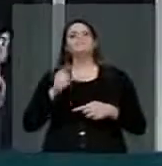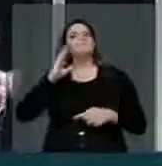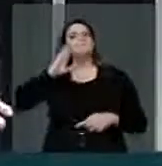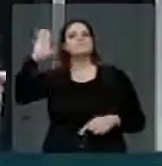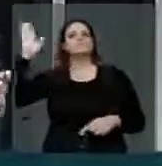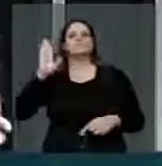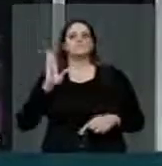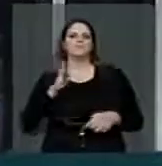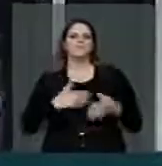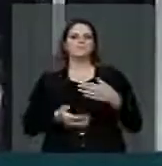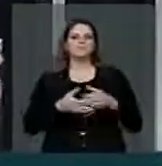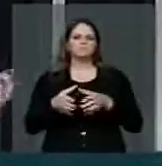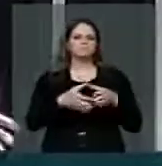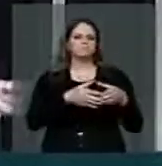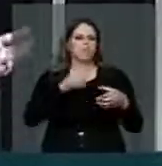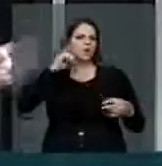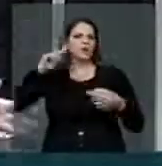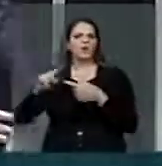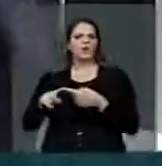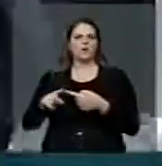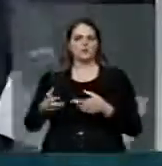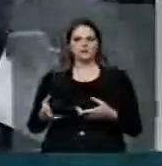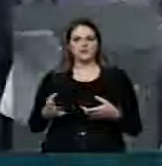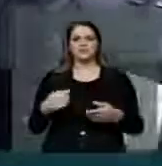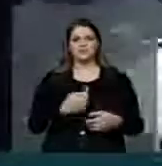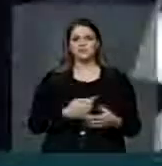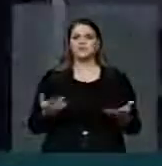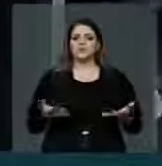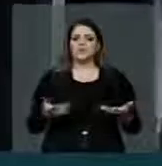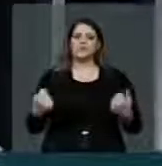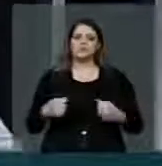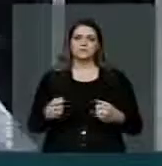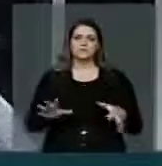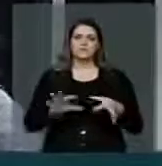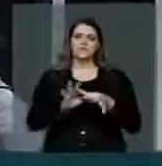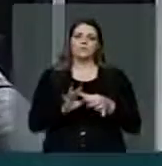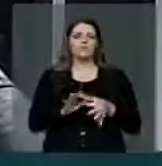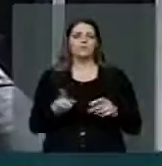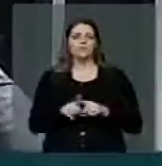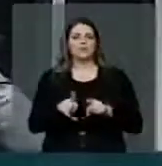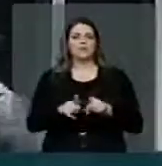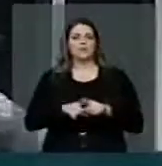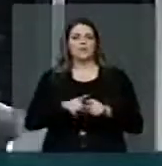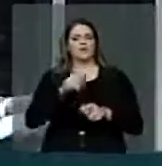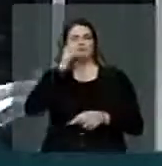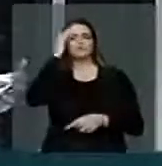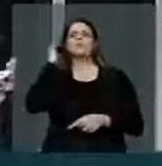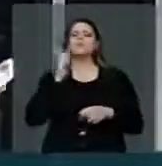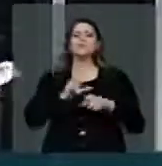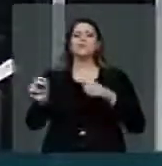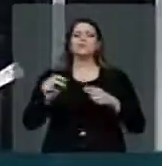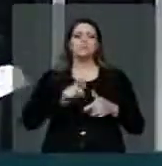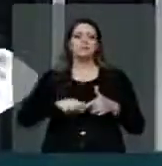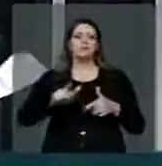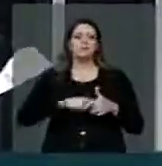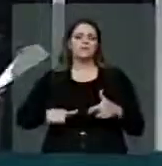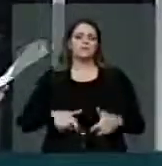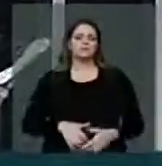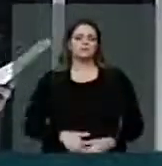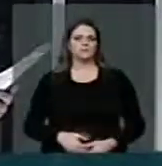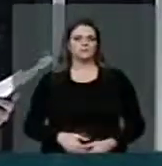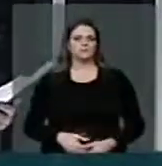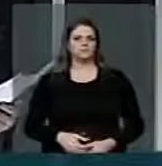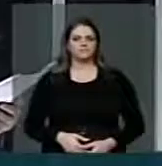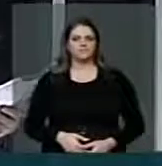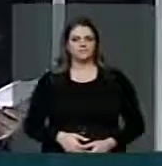nós temos que entender também que nós temos que construir alternativas. E temos que vencer os preconceitos. Nessa casa, desse